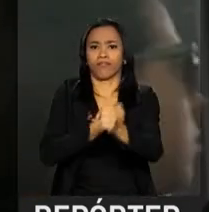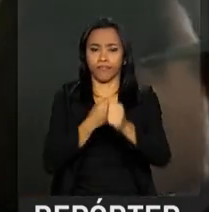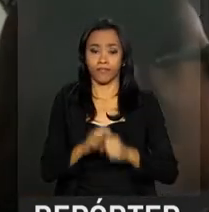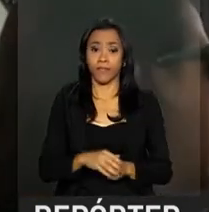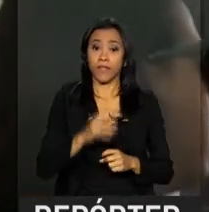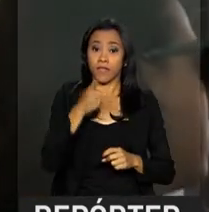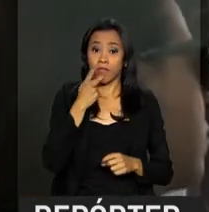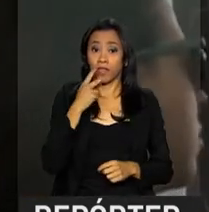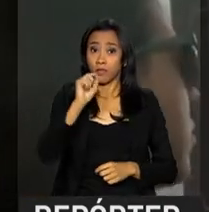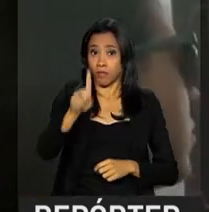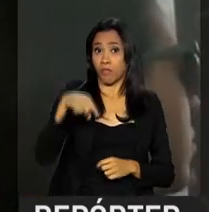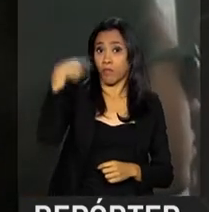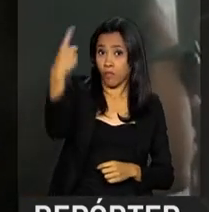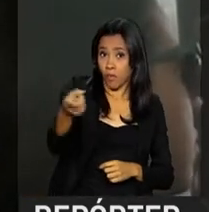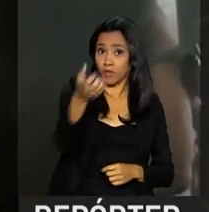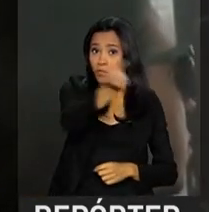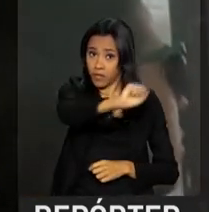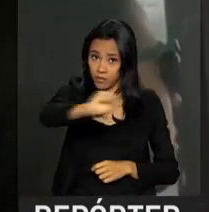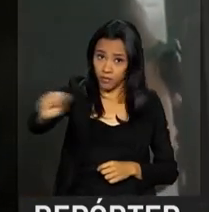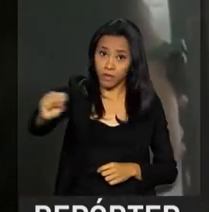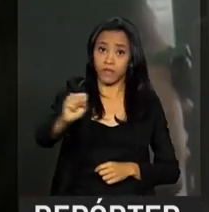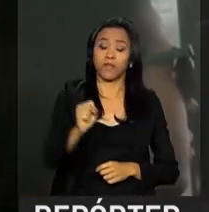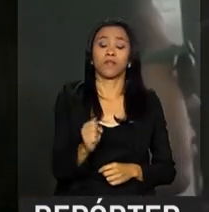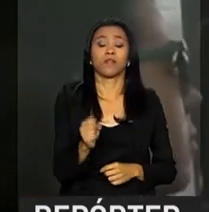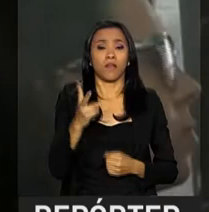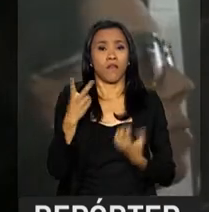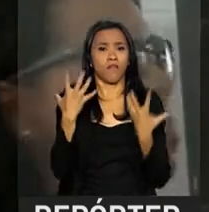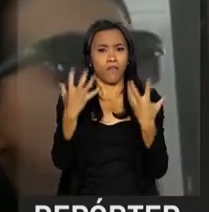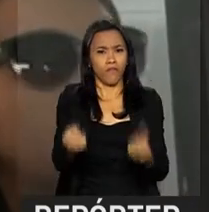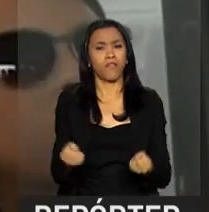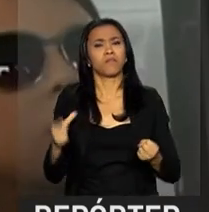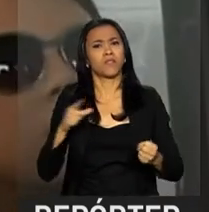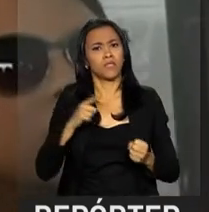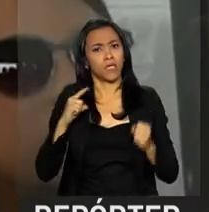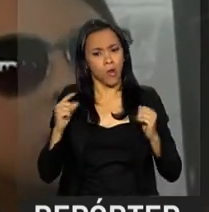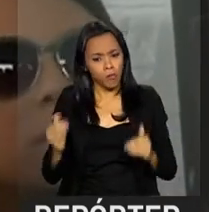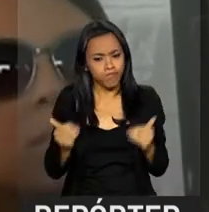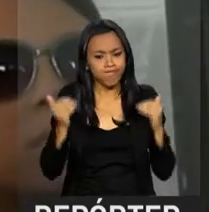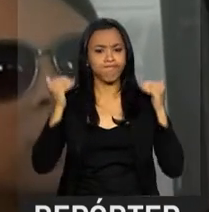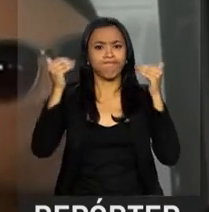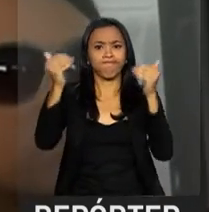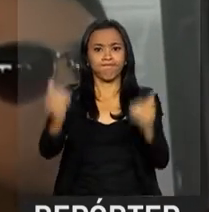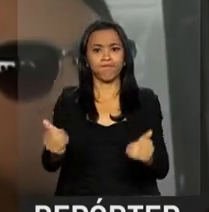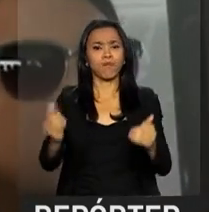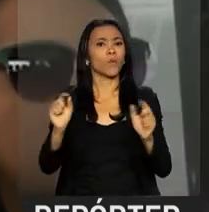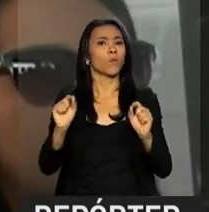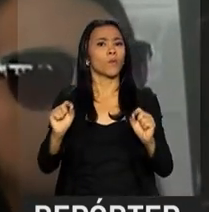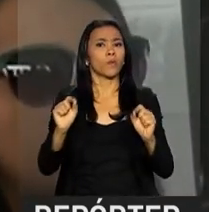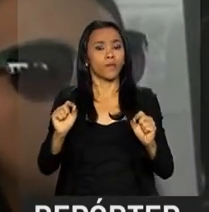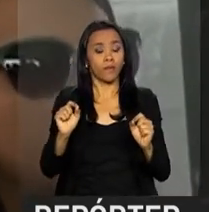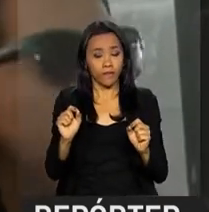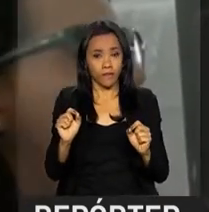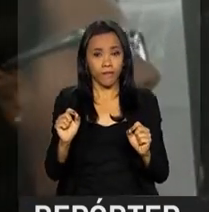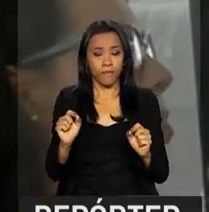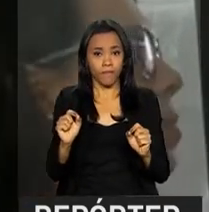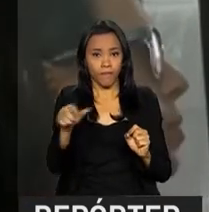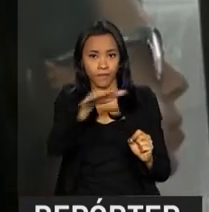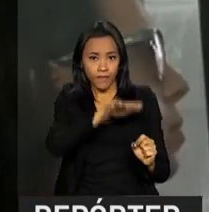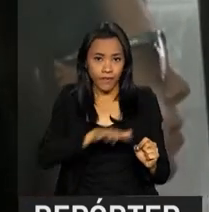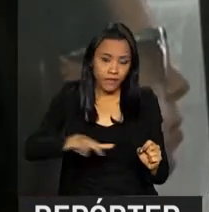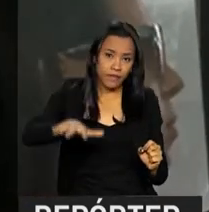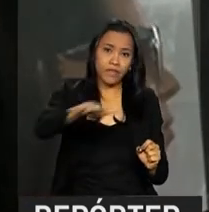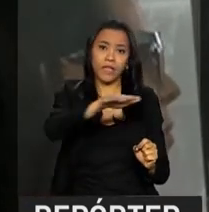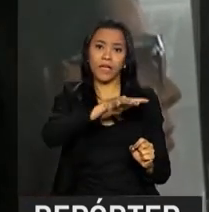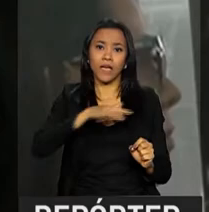seguinte, nós vamos ter um avanço substancial na modelagem